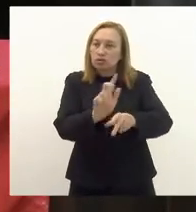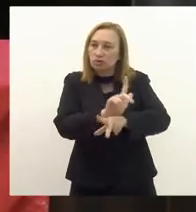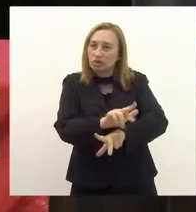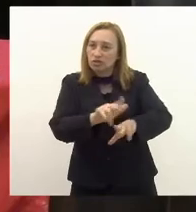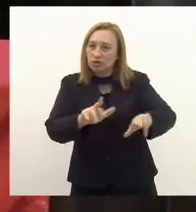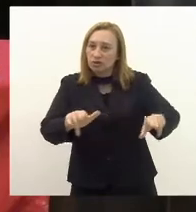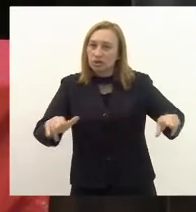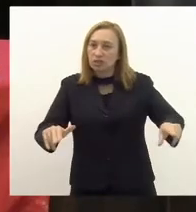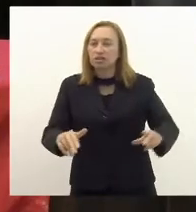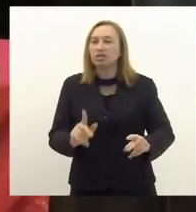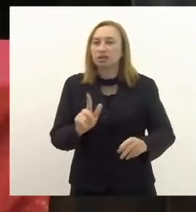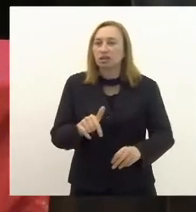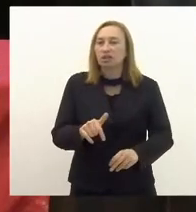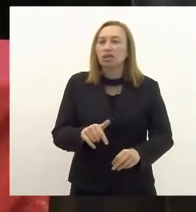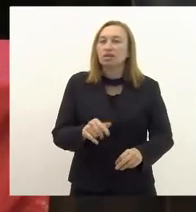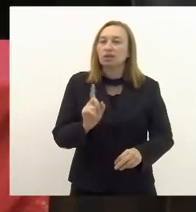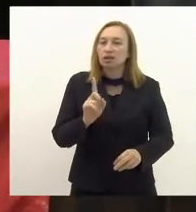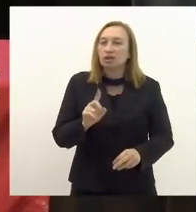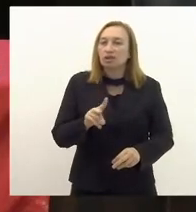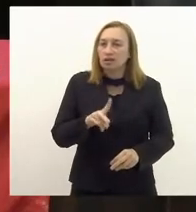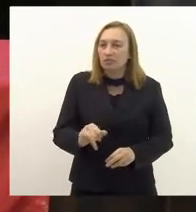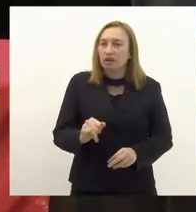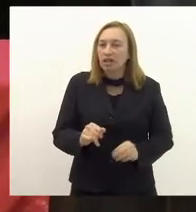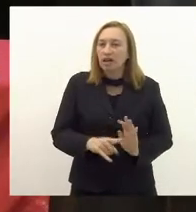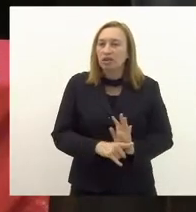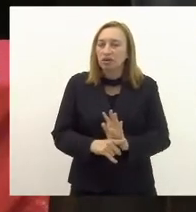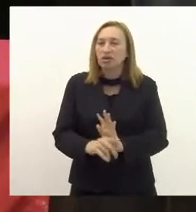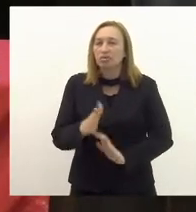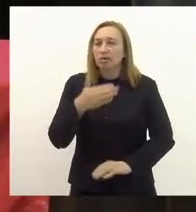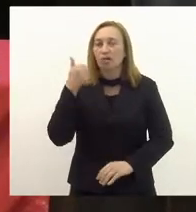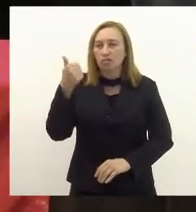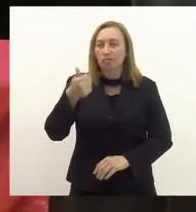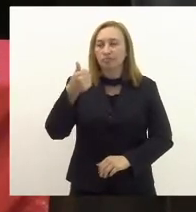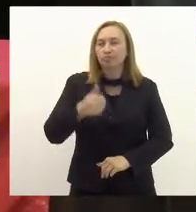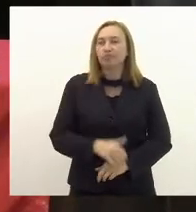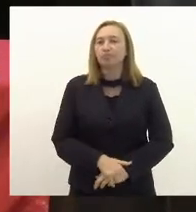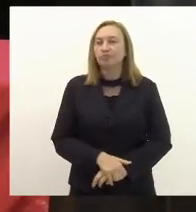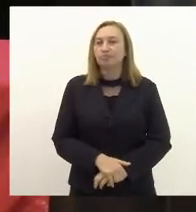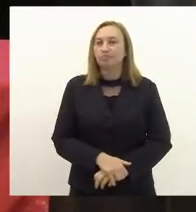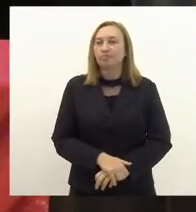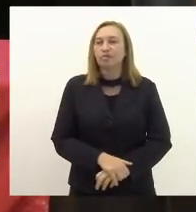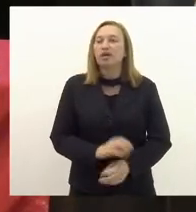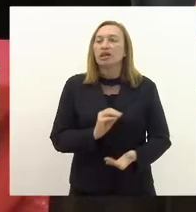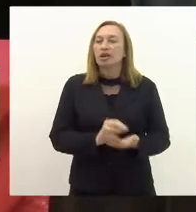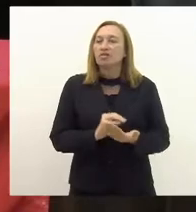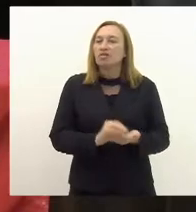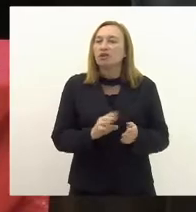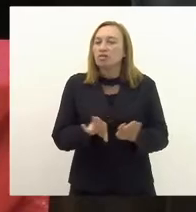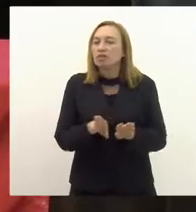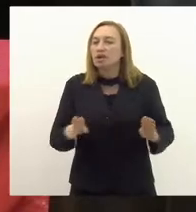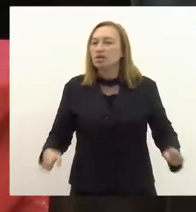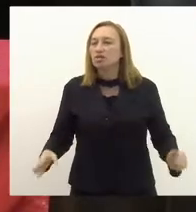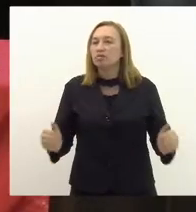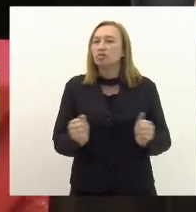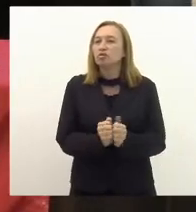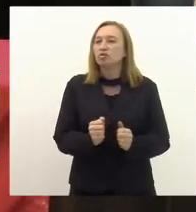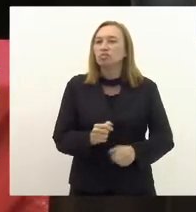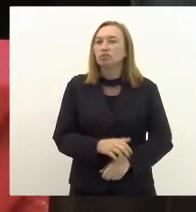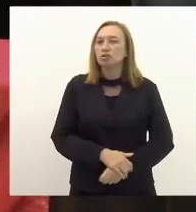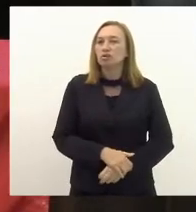multidisciplinarmente, porque é isso que vai, isso é que vai funcionar. E agora quem falta aqui para compor a mesa aqui